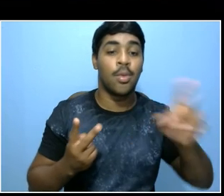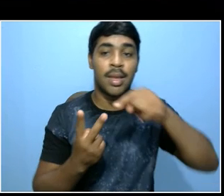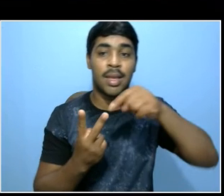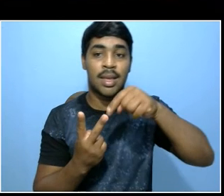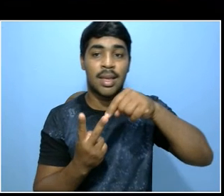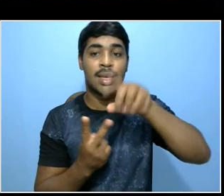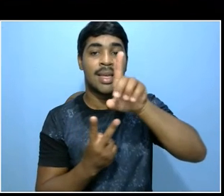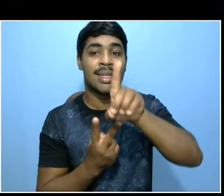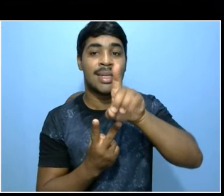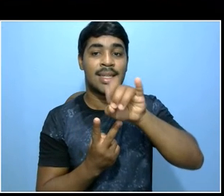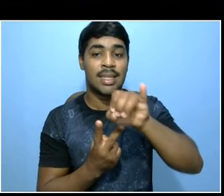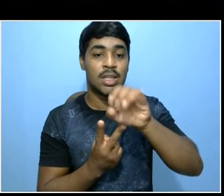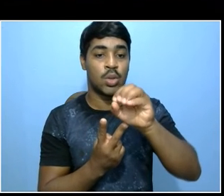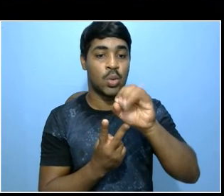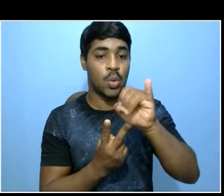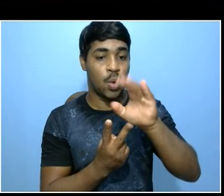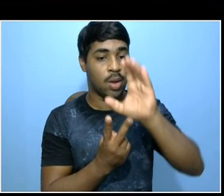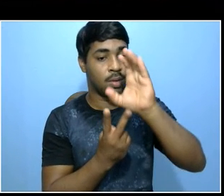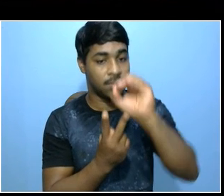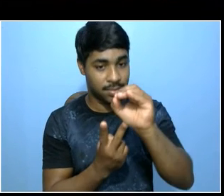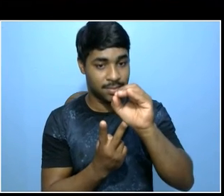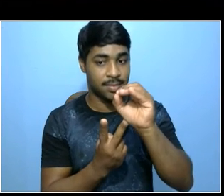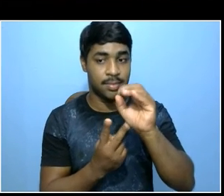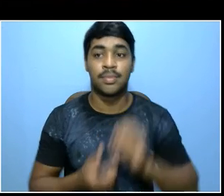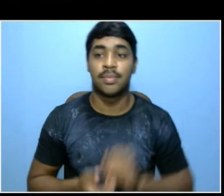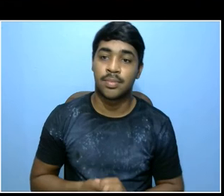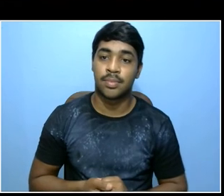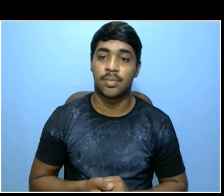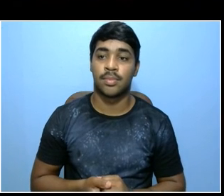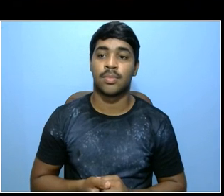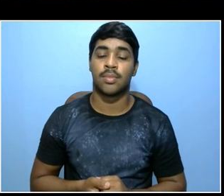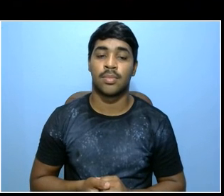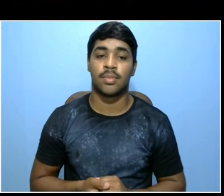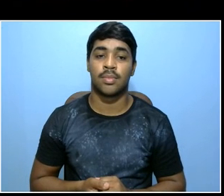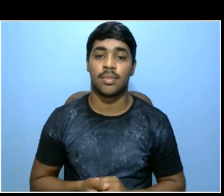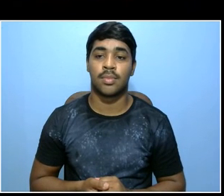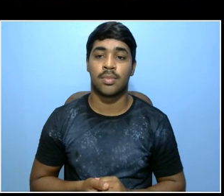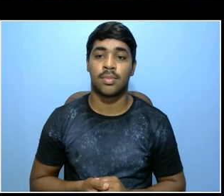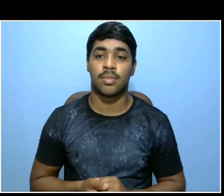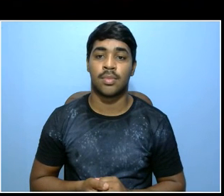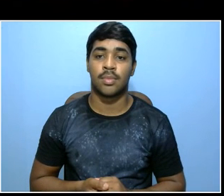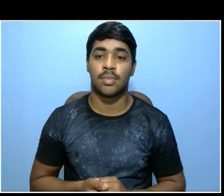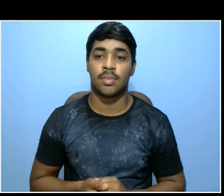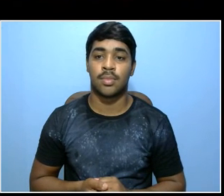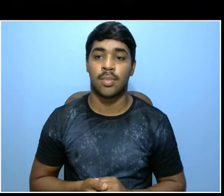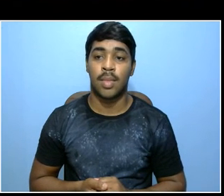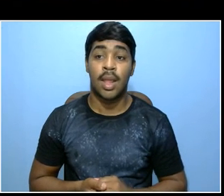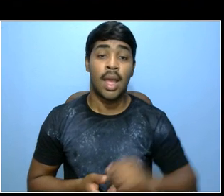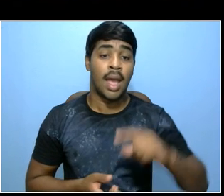seres dioicos, né? Vai ter o macho e a fêmea. O que seria o desenvolvimento